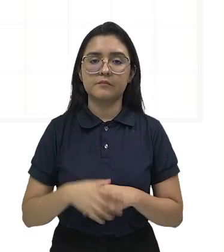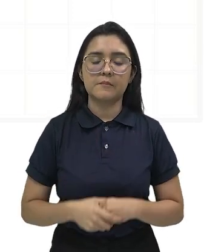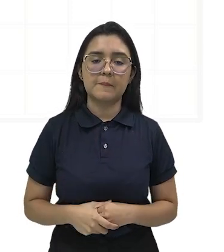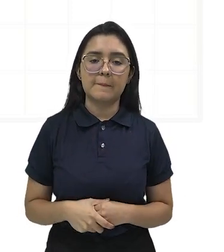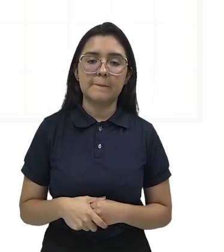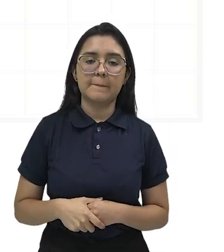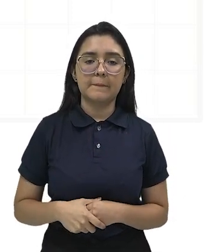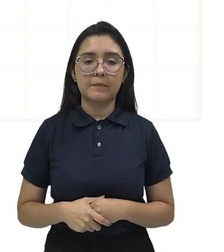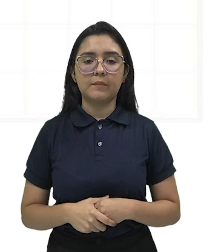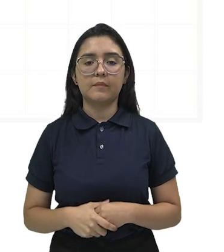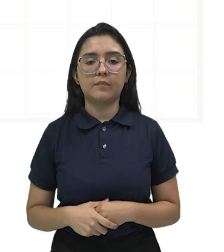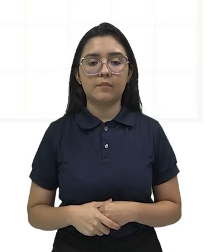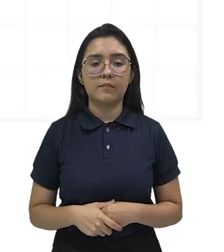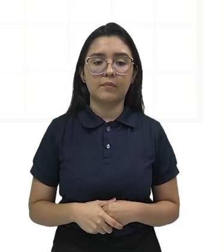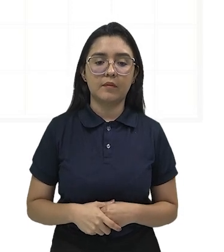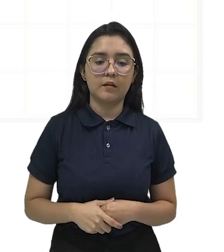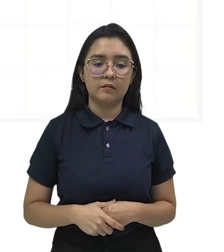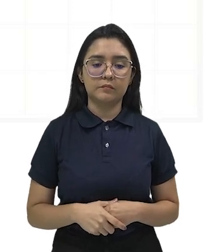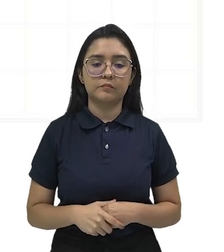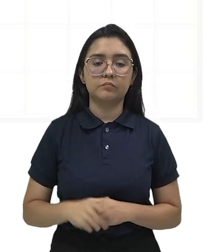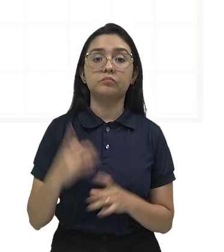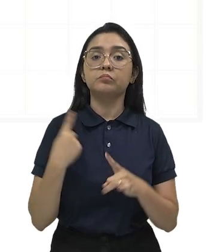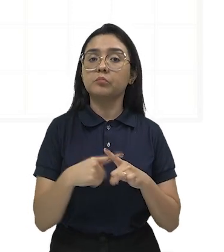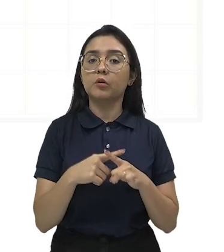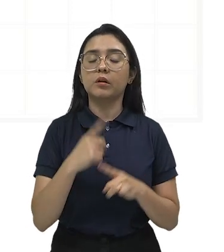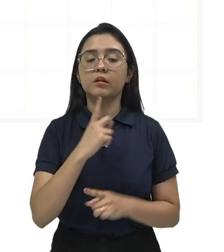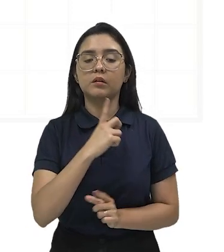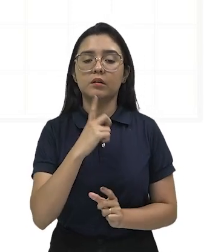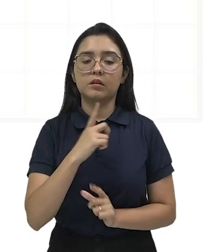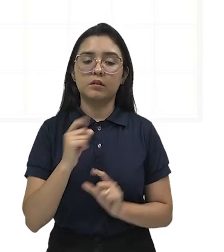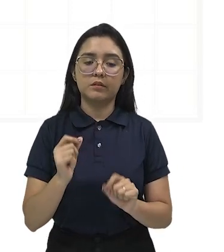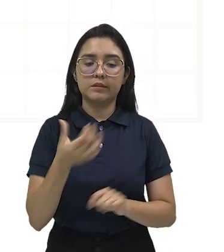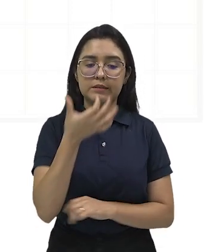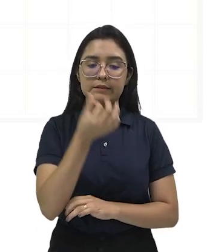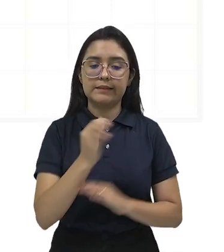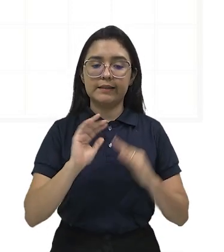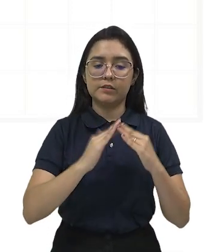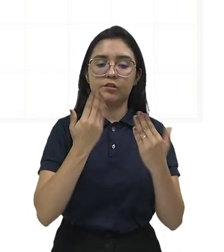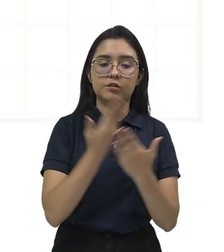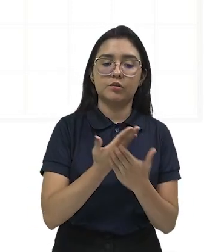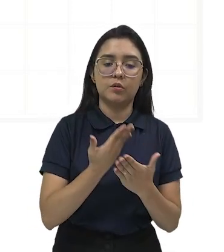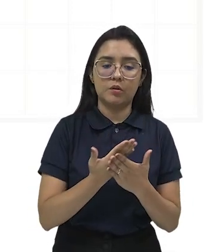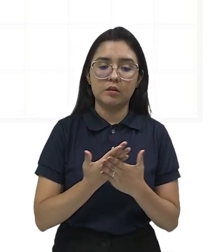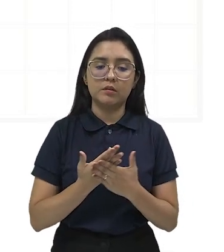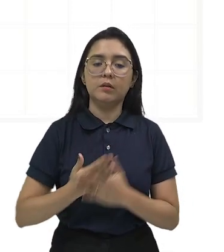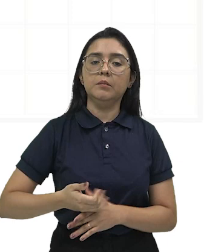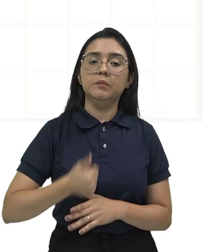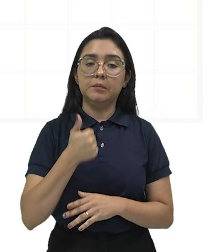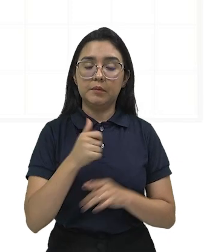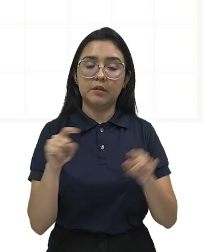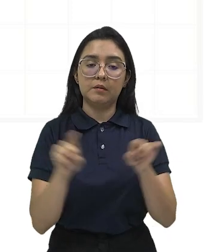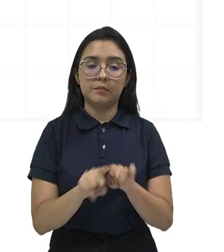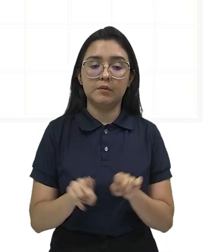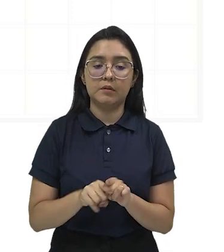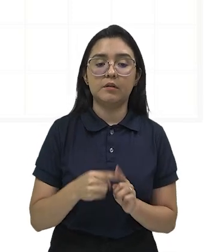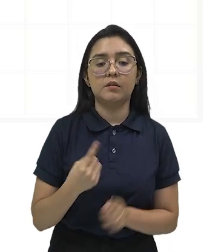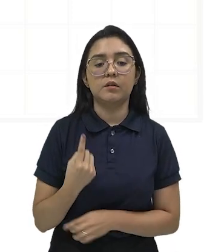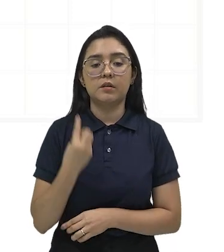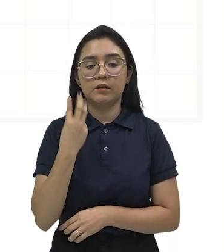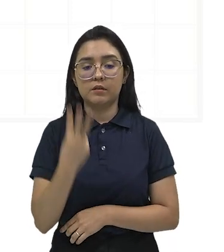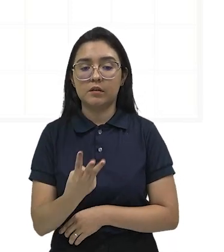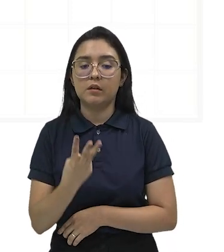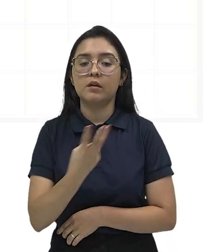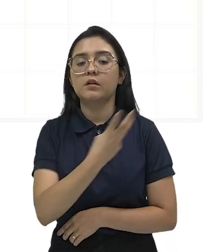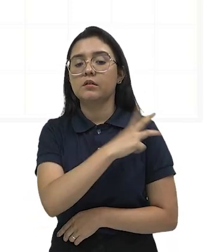2. Beleza? Por quê? Porque ele tem 6 escolas primárias, 3 escolas do ensino fundamental 2 e